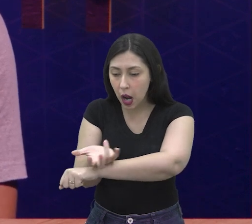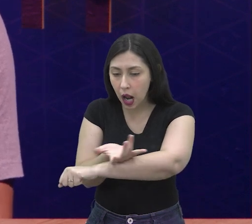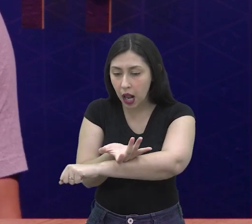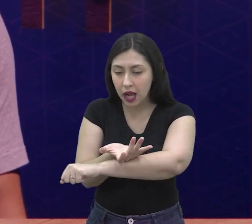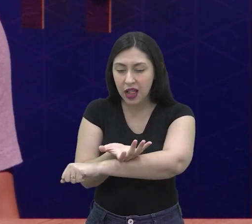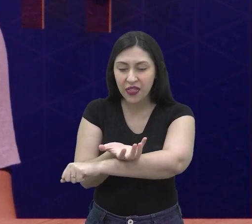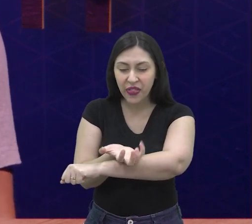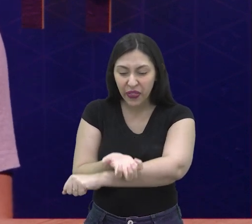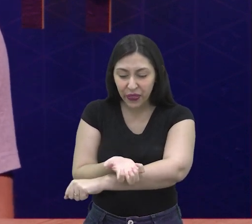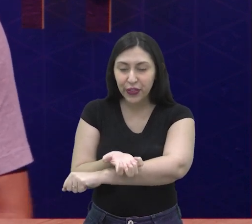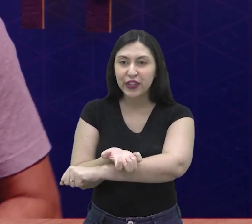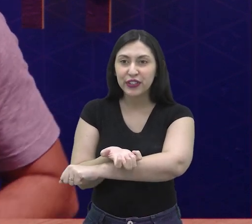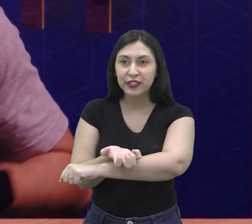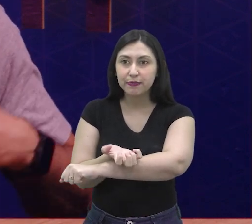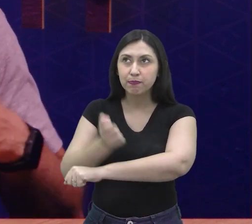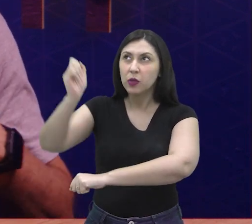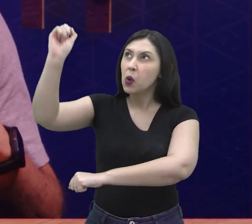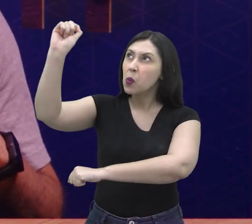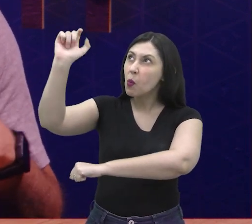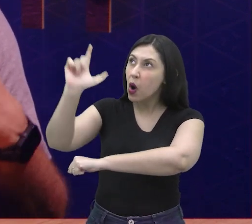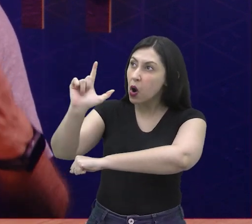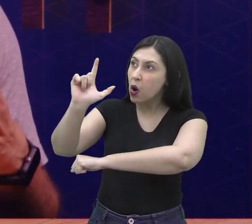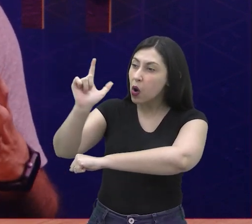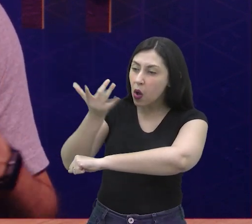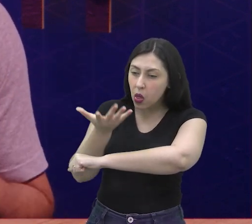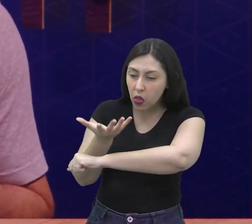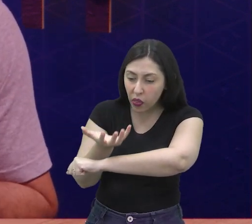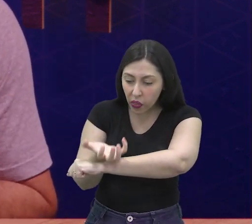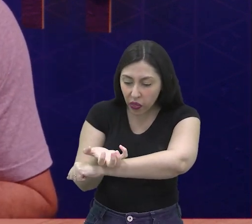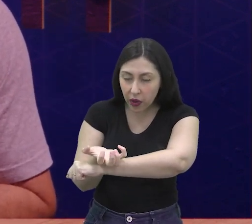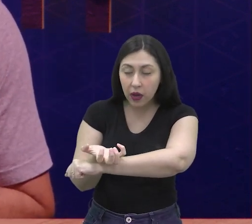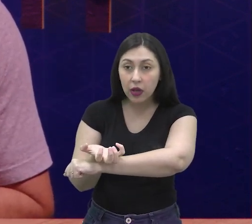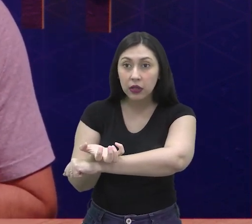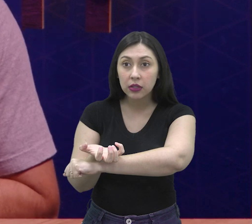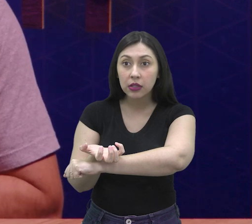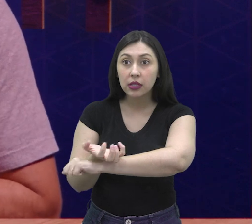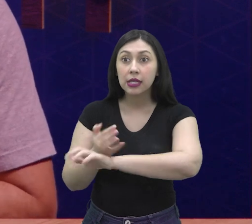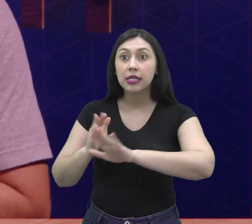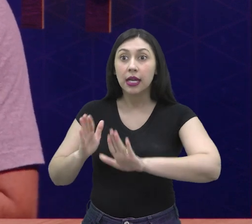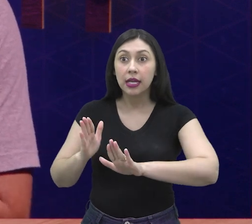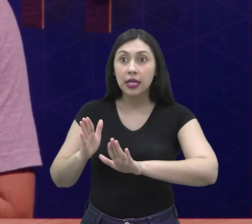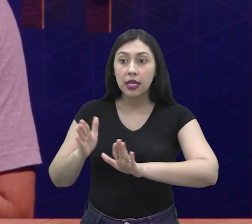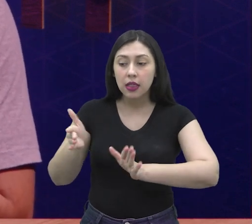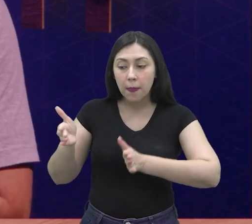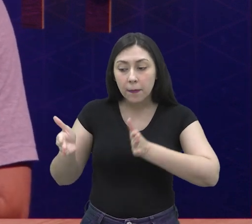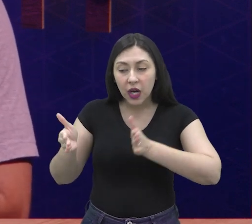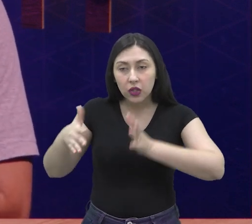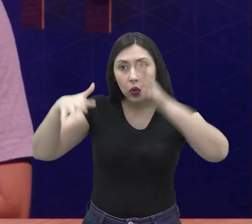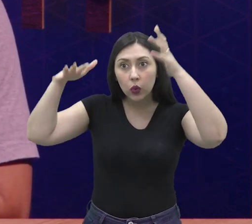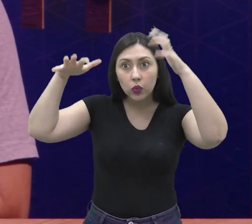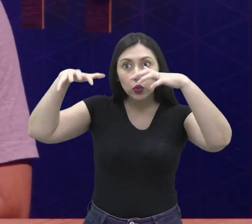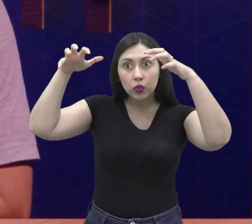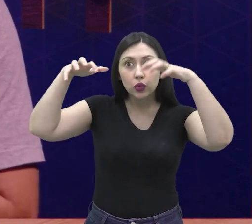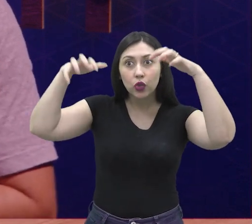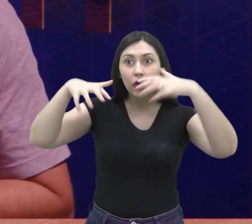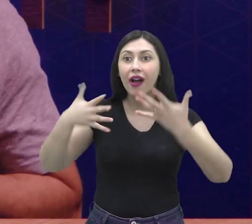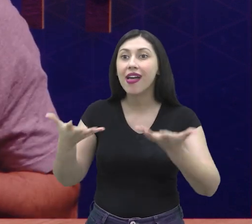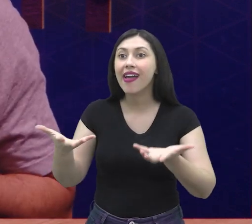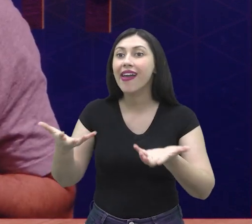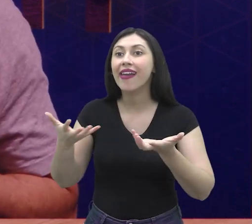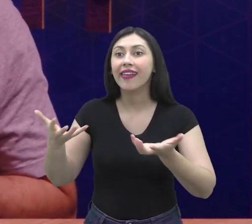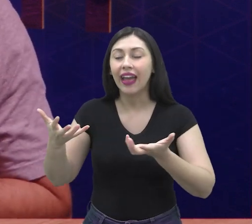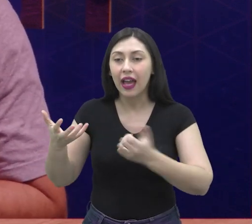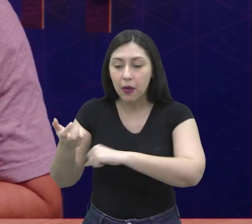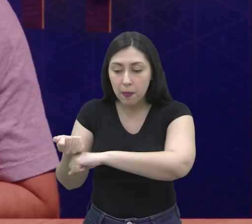ela fica toda queimada da seca, né? E aí quando entra o período de chuva, eles querem